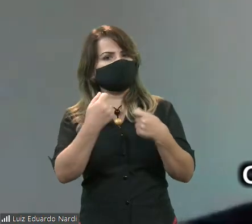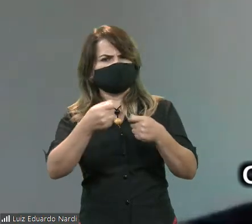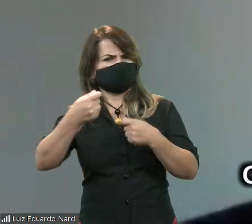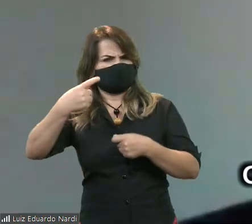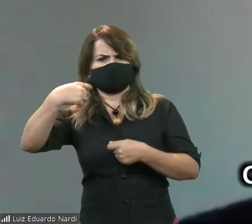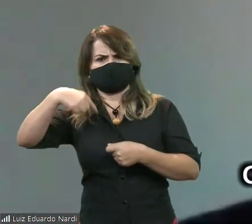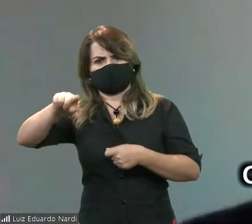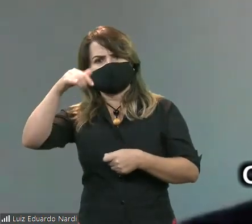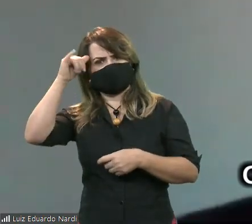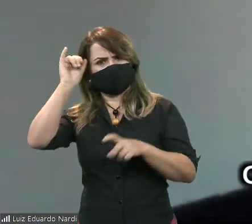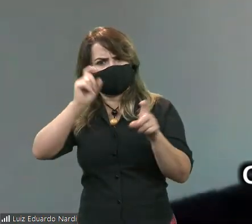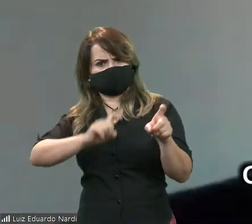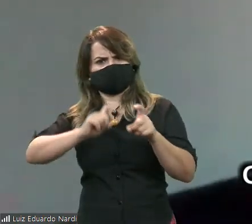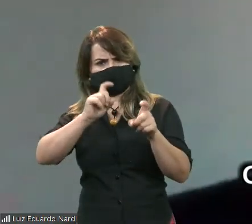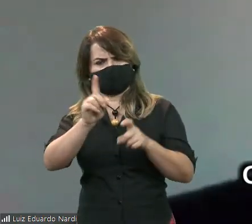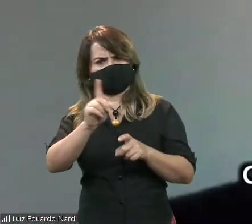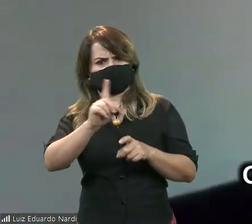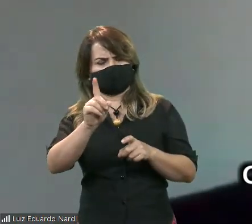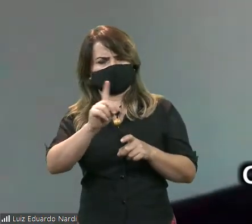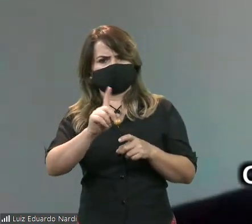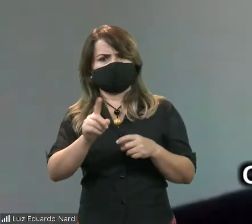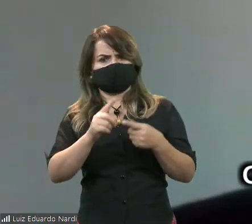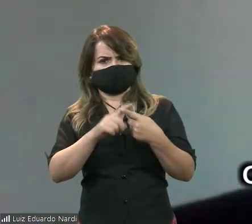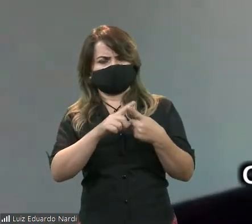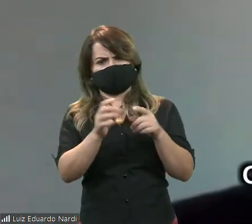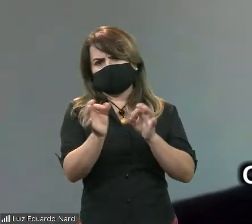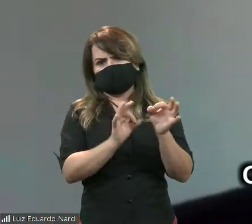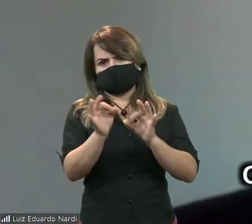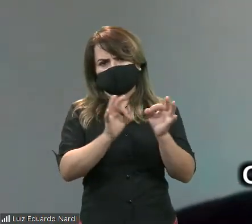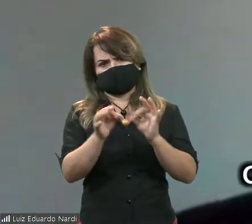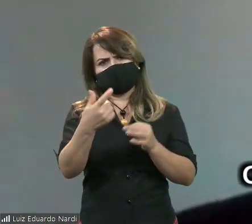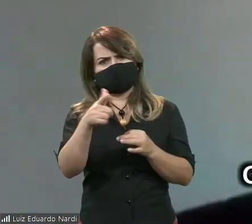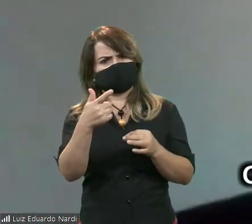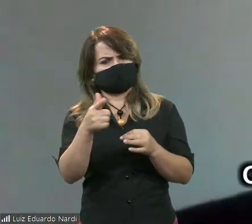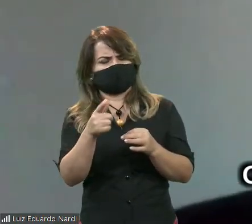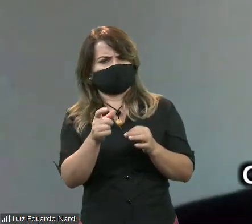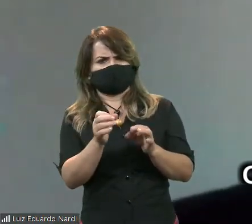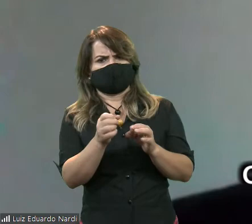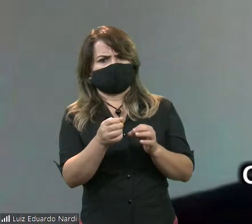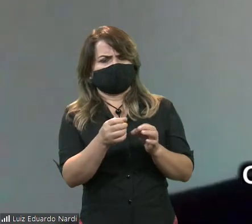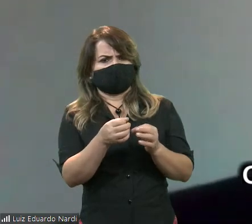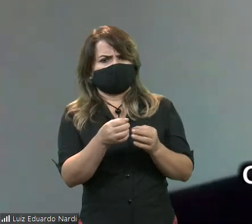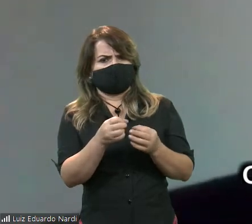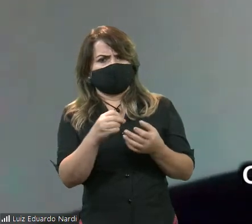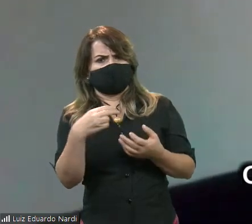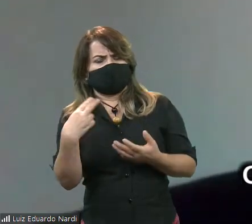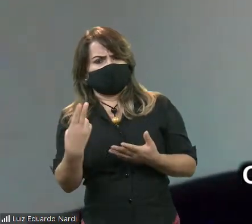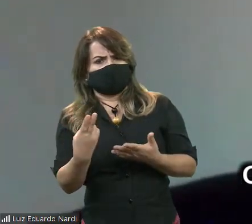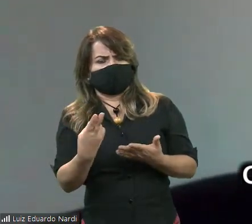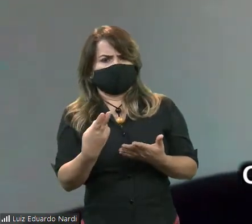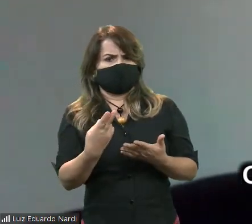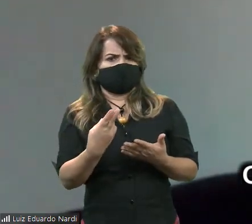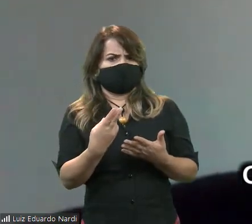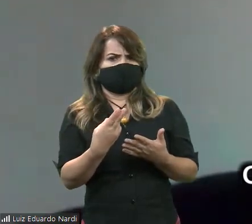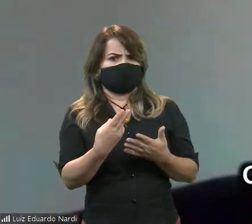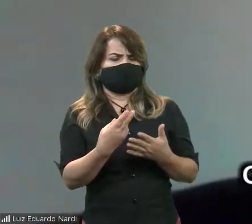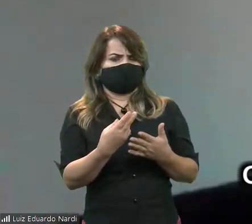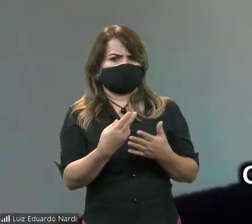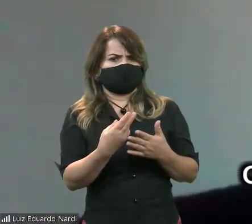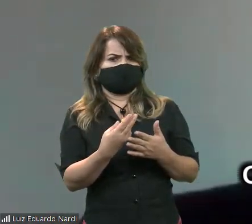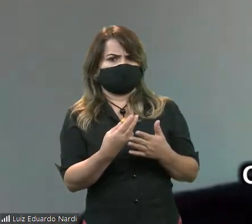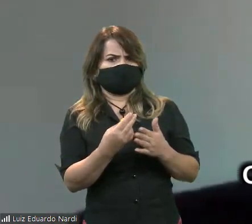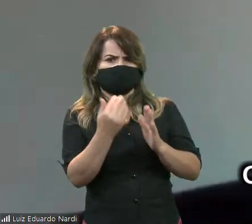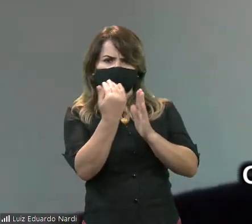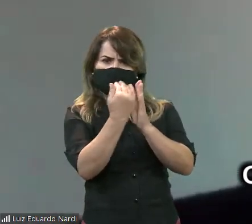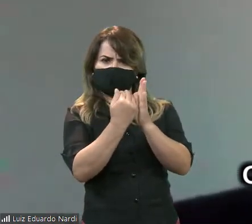alguma. Não há nenhum projeto, não há nenhum plano, não há nenhum instrumento de natureza